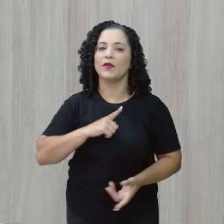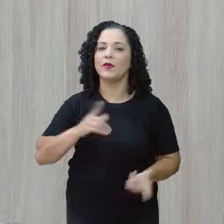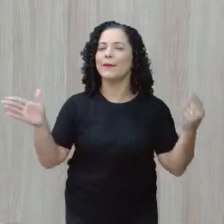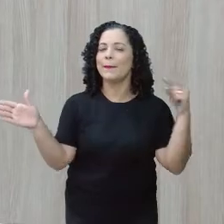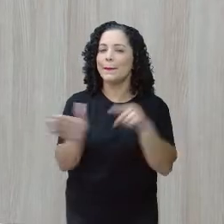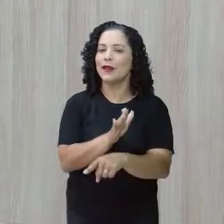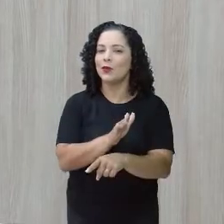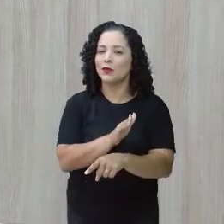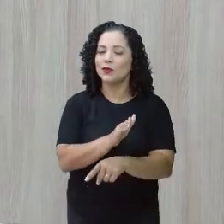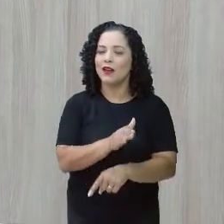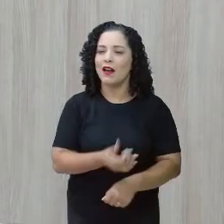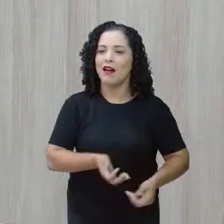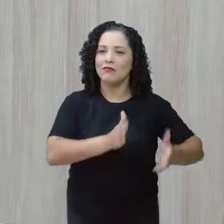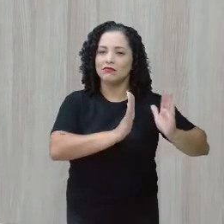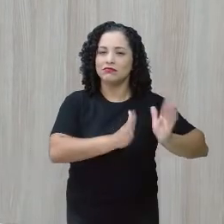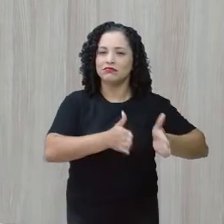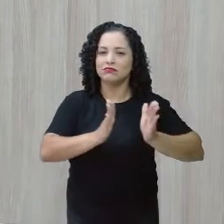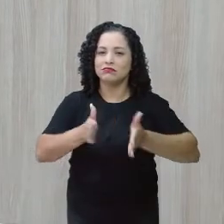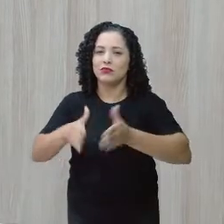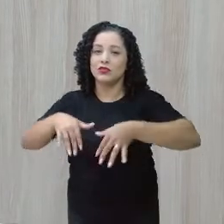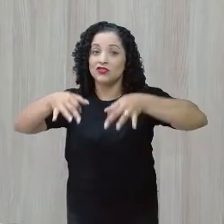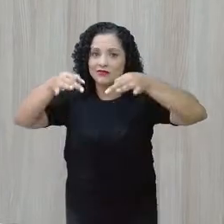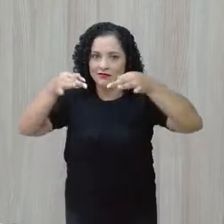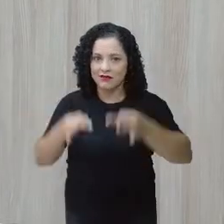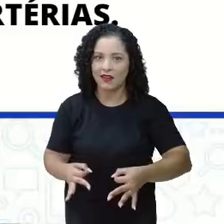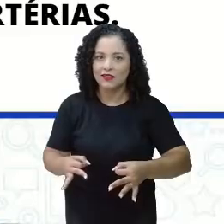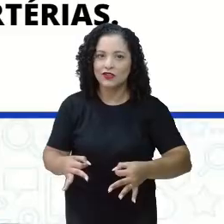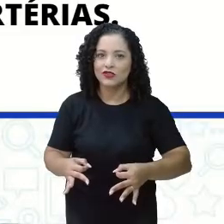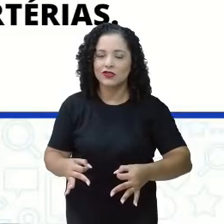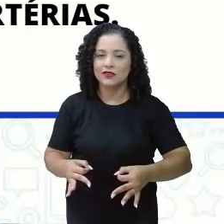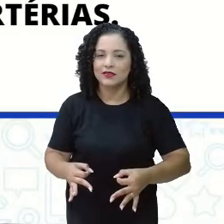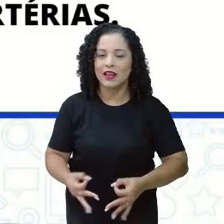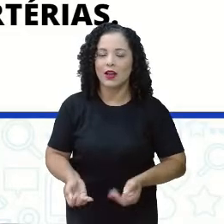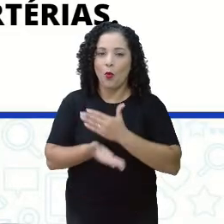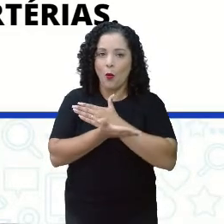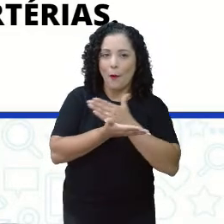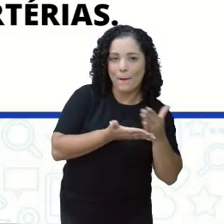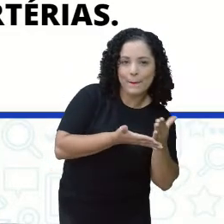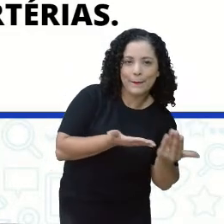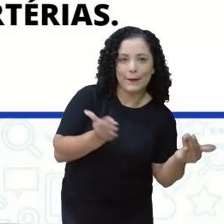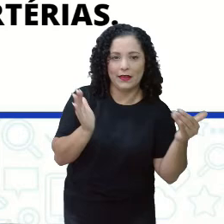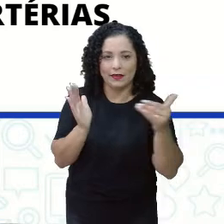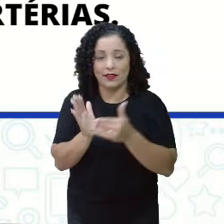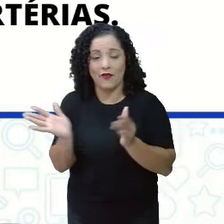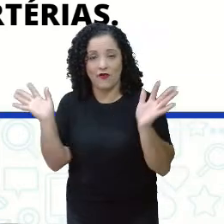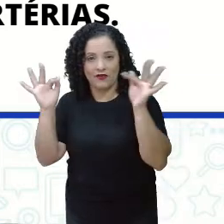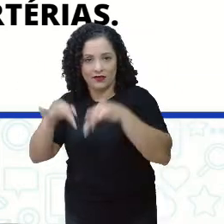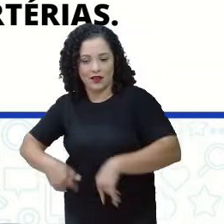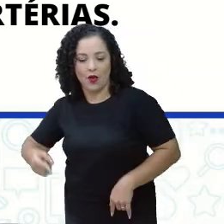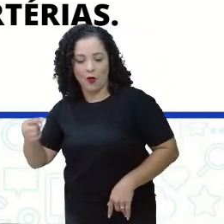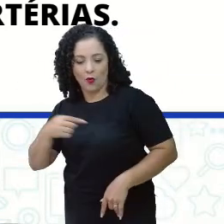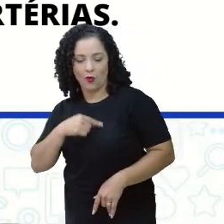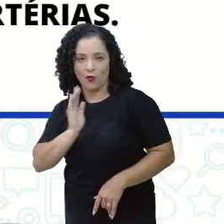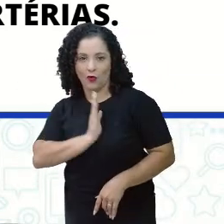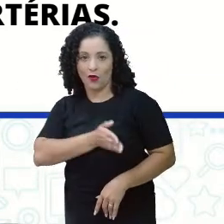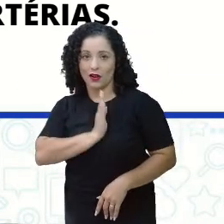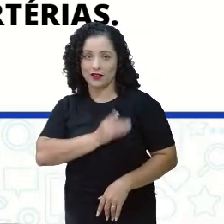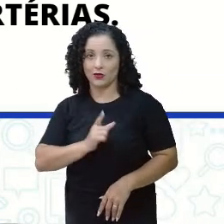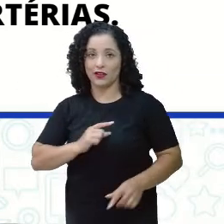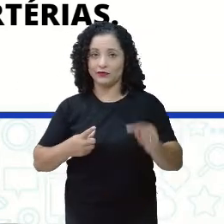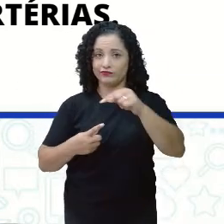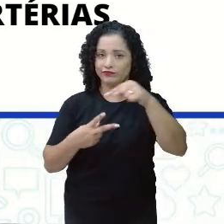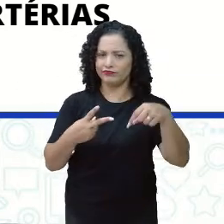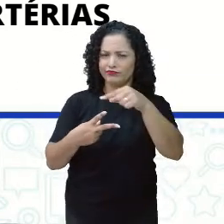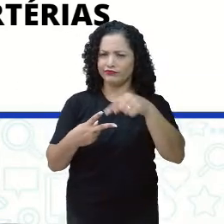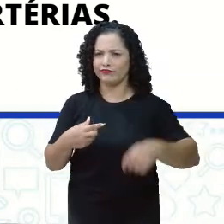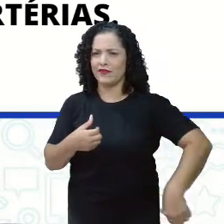perguntinha, olha. A sequência correta dos vasos, desde a saída até a volta no coração. Estou dando aí duas opções.